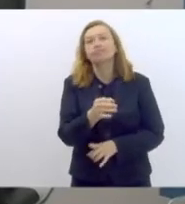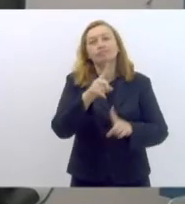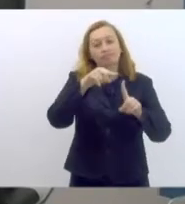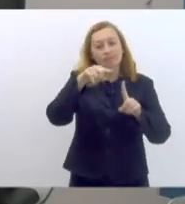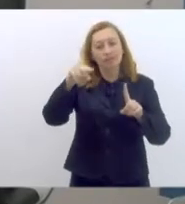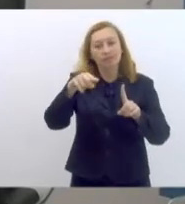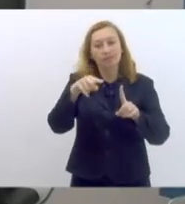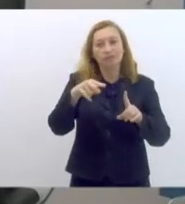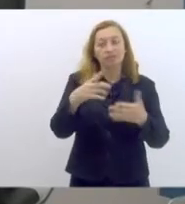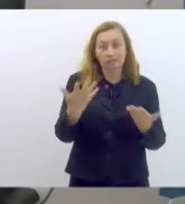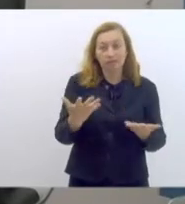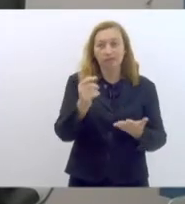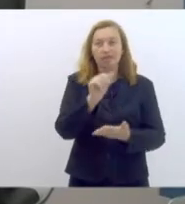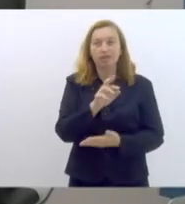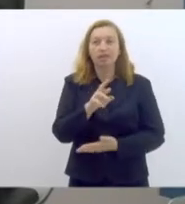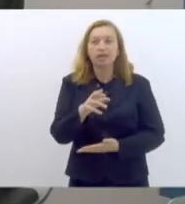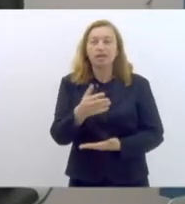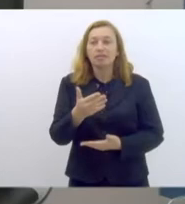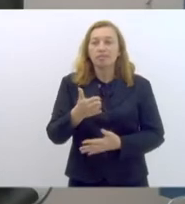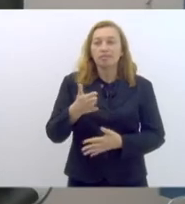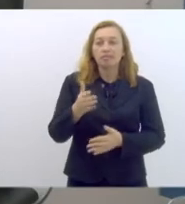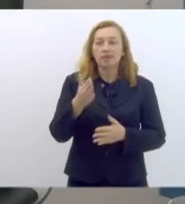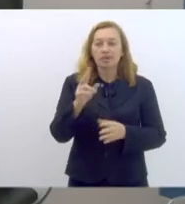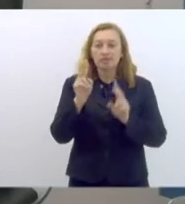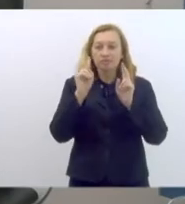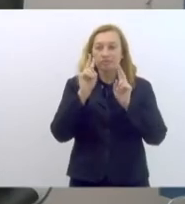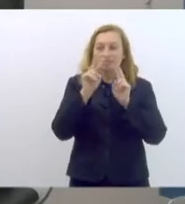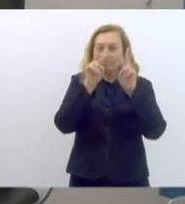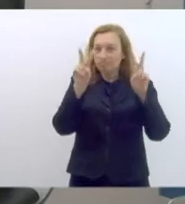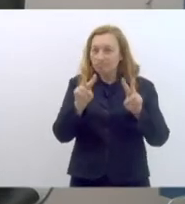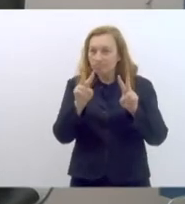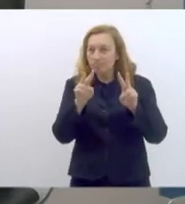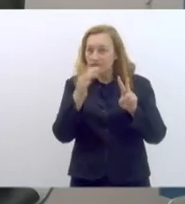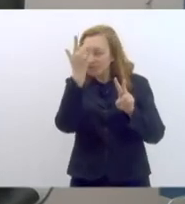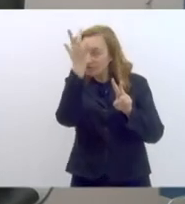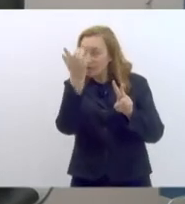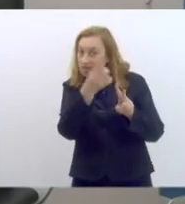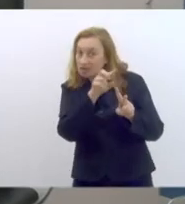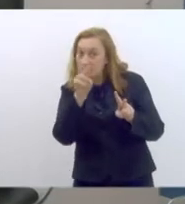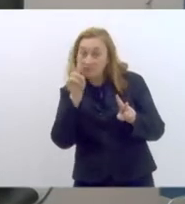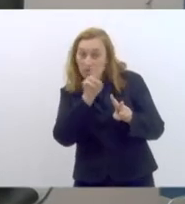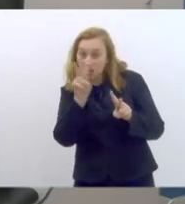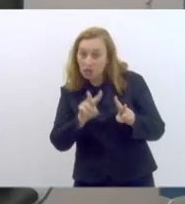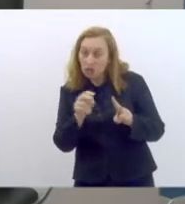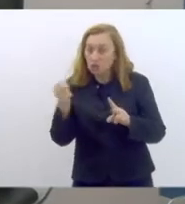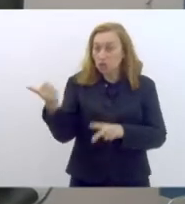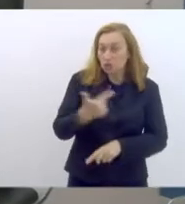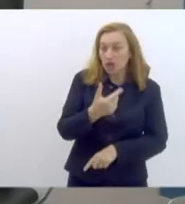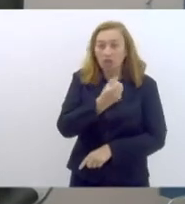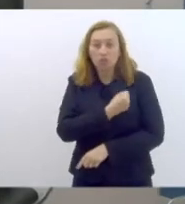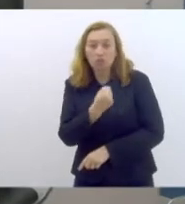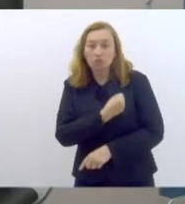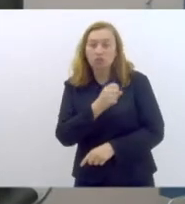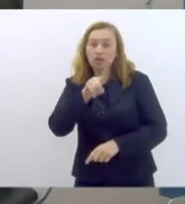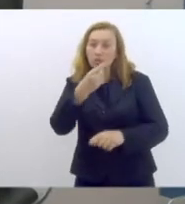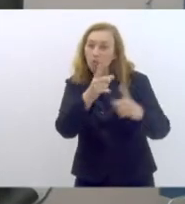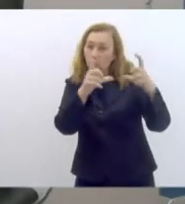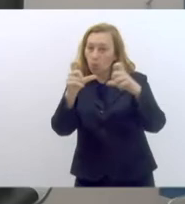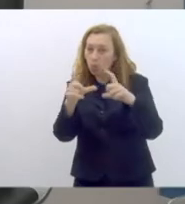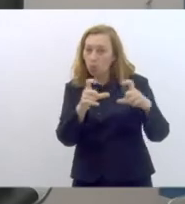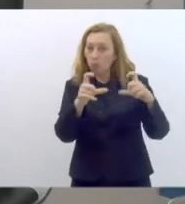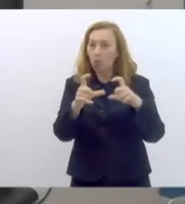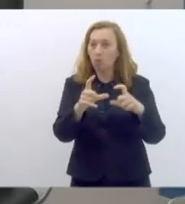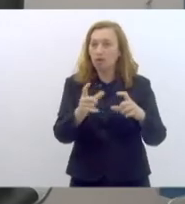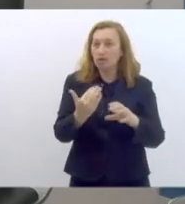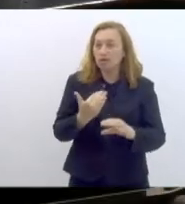barras é mais fácil de olhar do que tabela com números. A gente depois tira a cópia dos gráficos de barra e